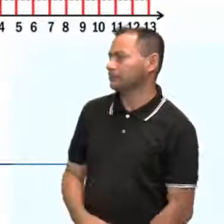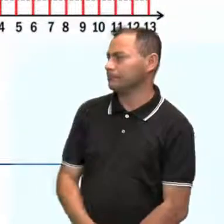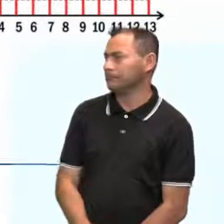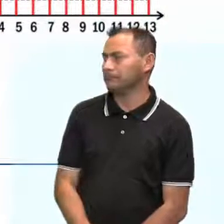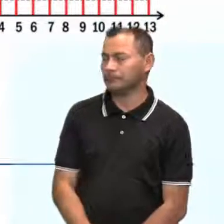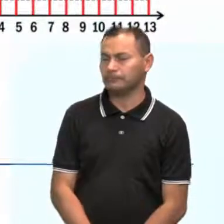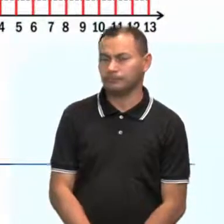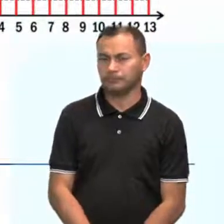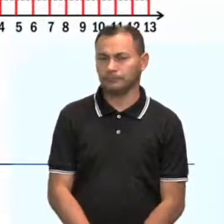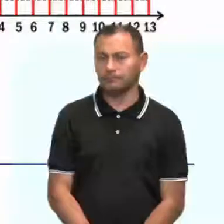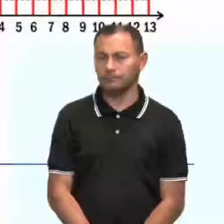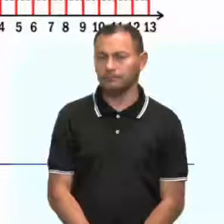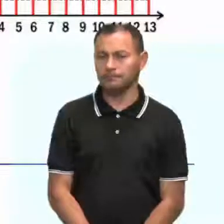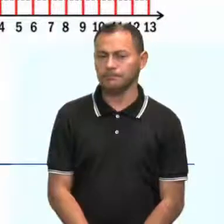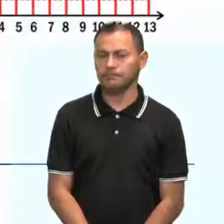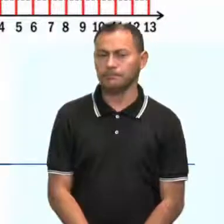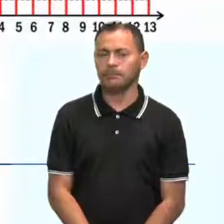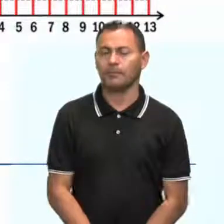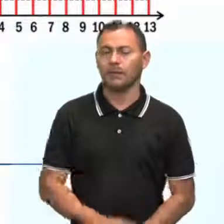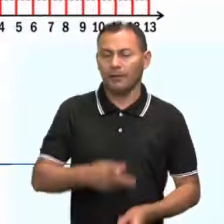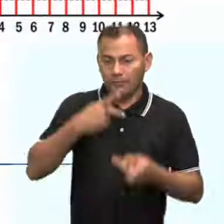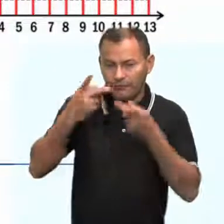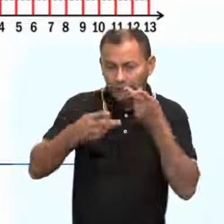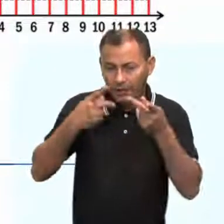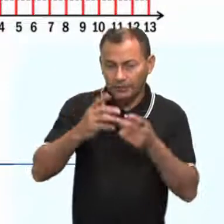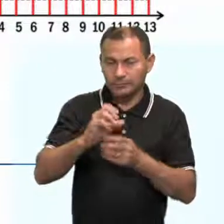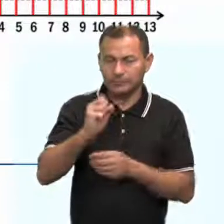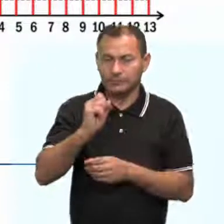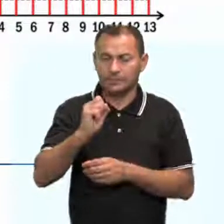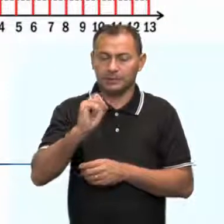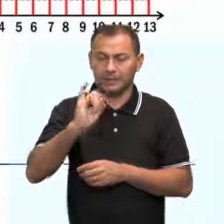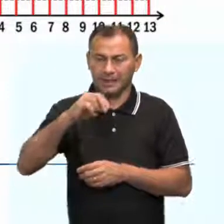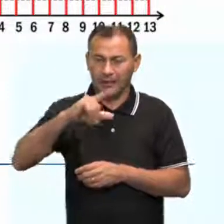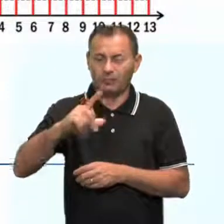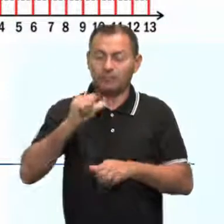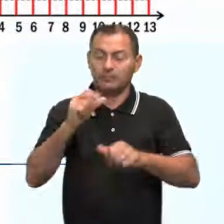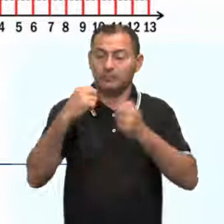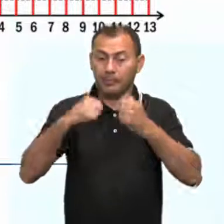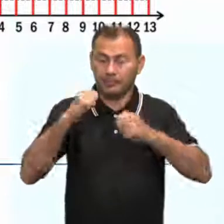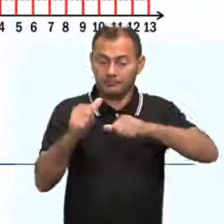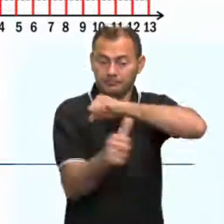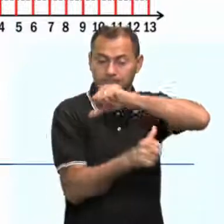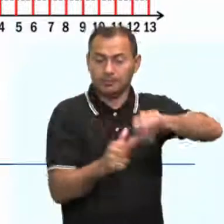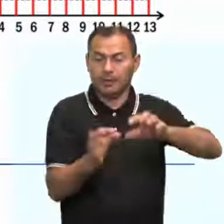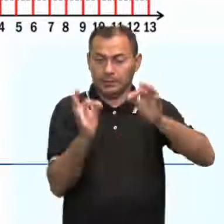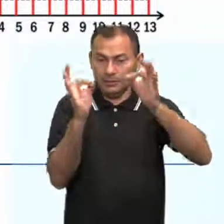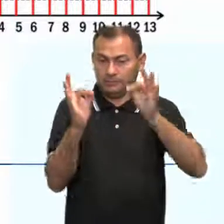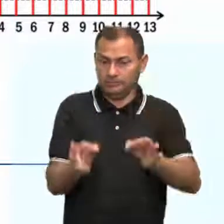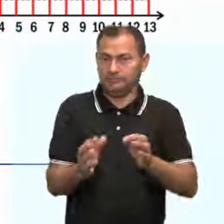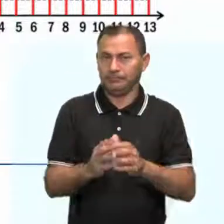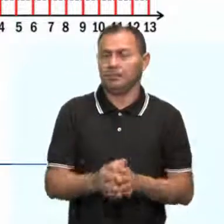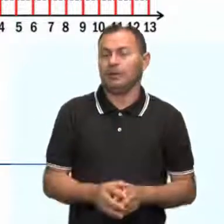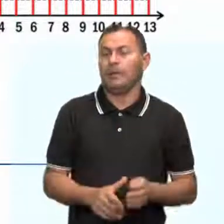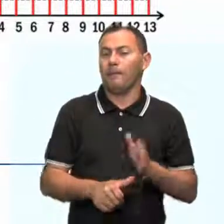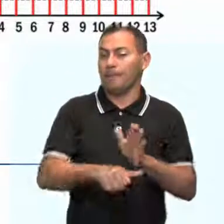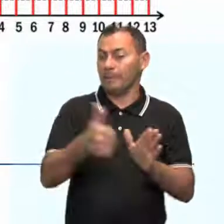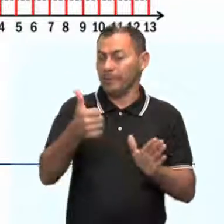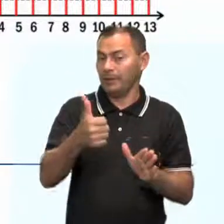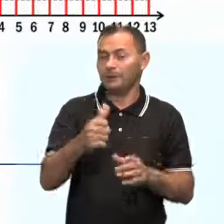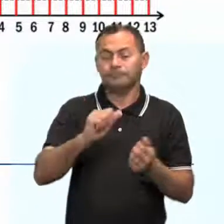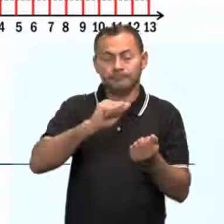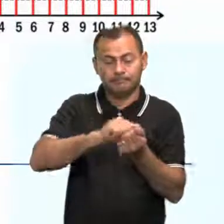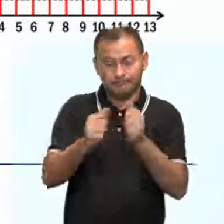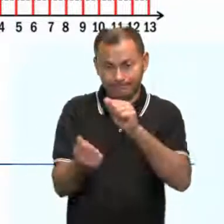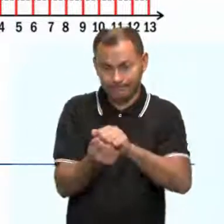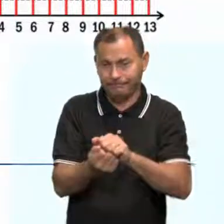quando a gente fala que o sinal ele precisa de uma conversão adequada. Primeiro, você precisa